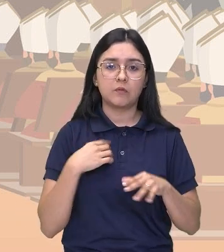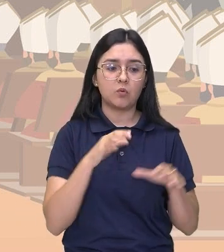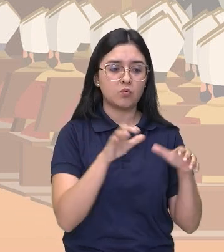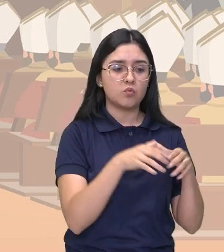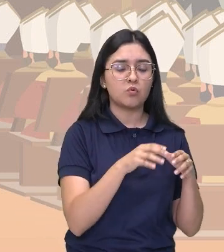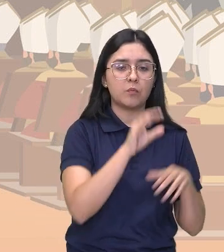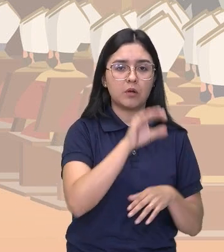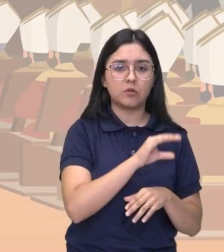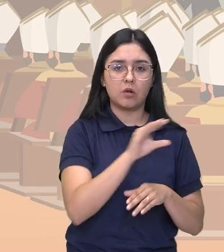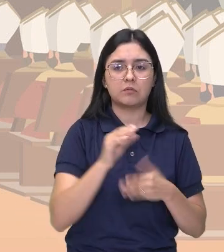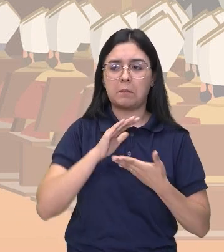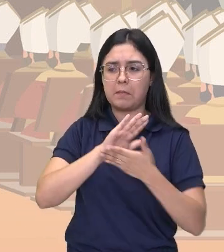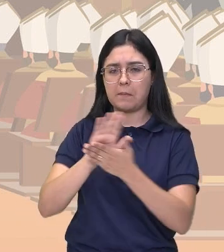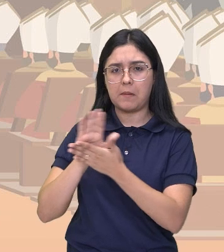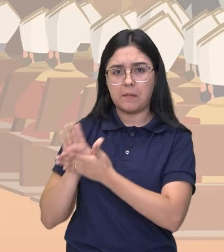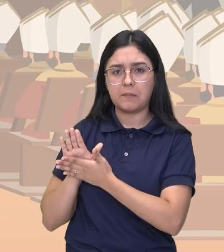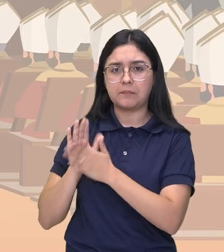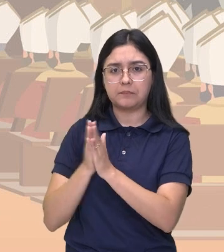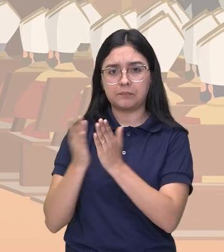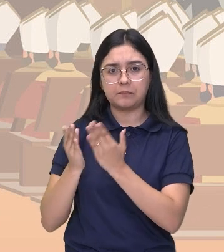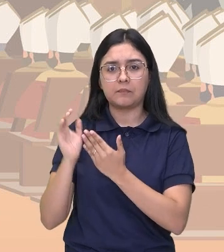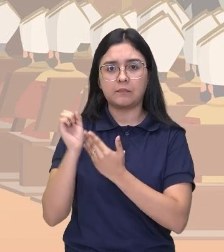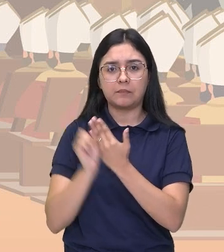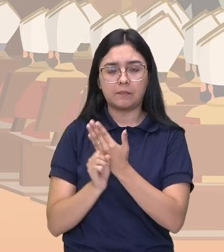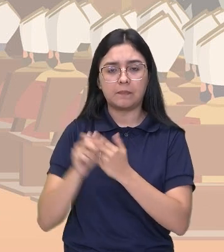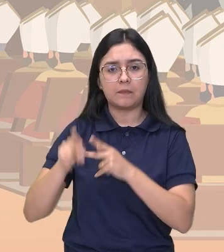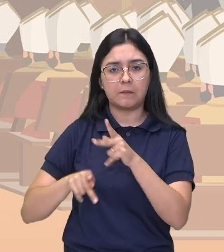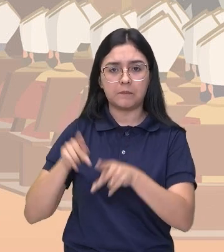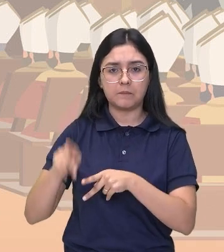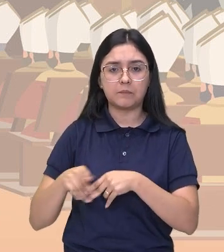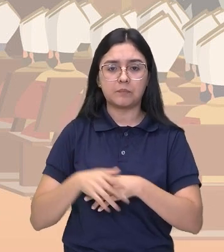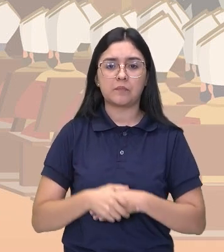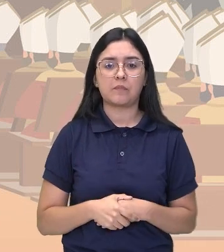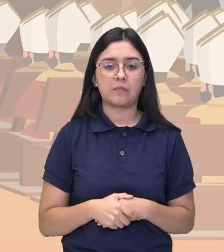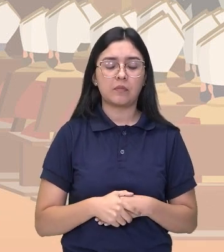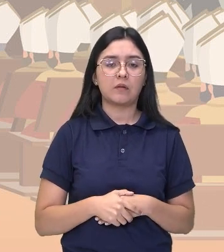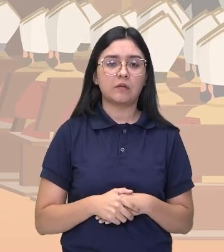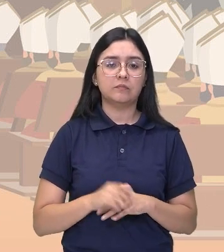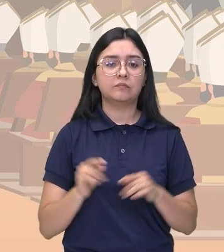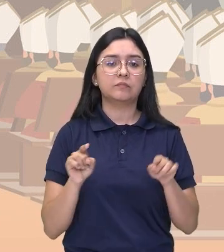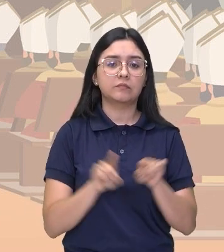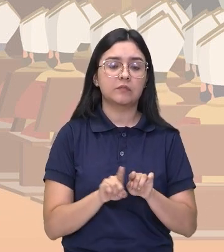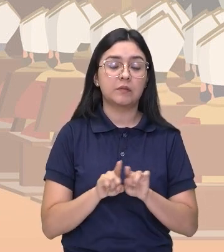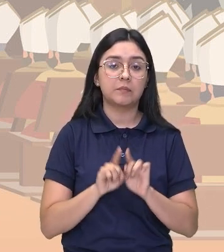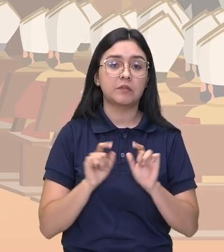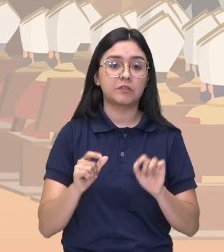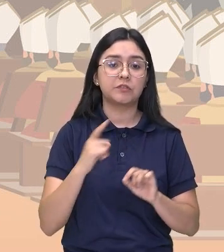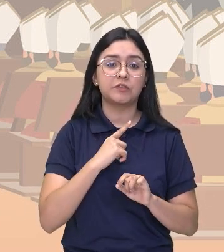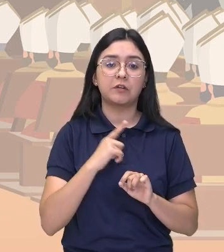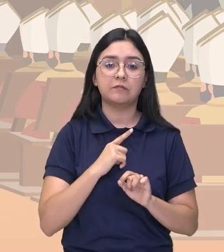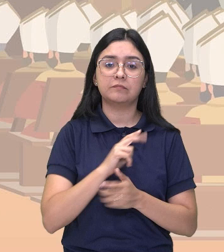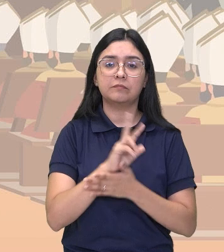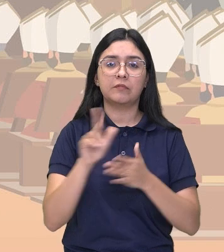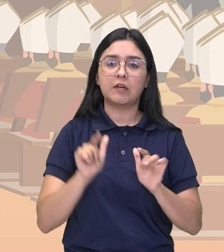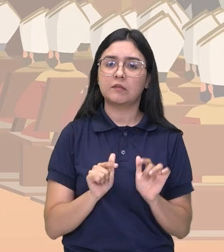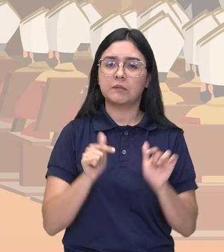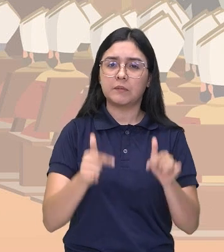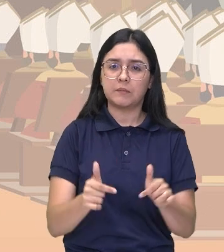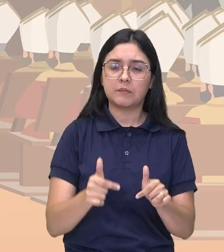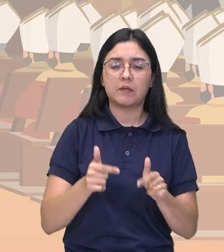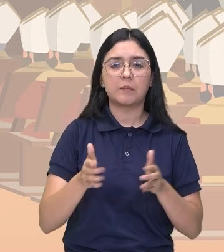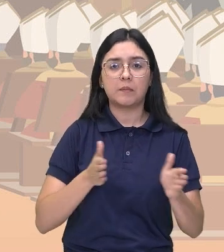a outros massacres vindo ali de protestantes em relação a católicos. Enfim, existiam muitos movimentos naquele momento